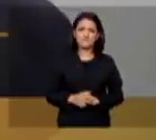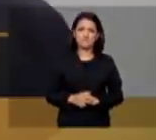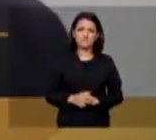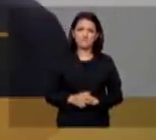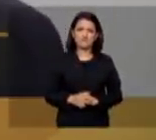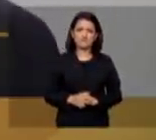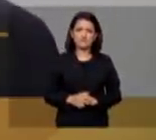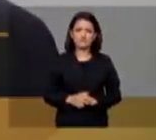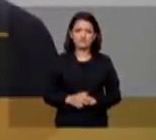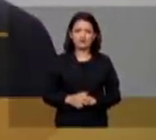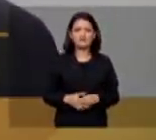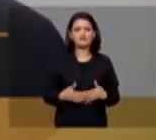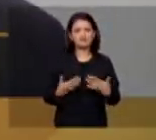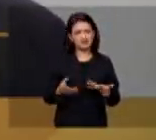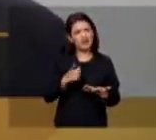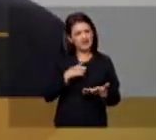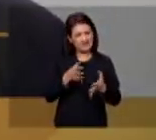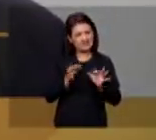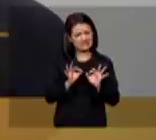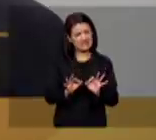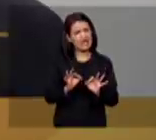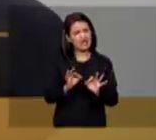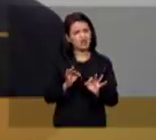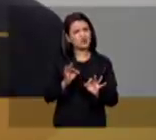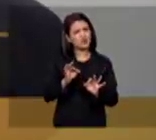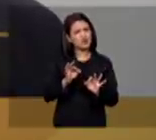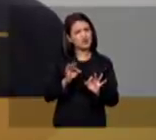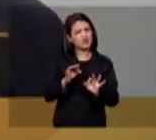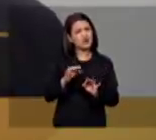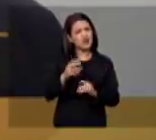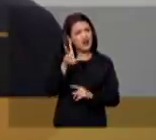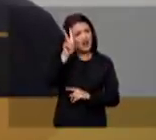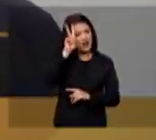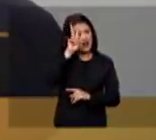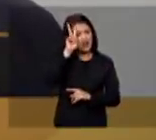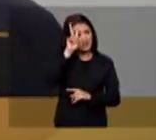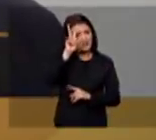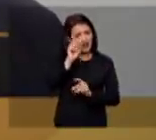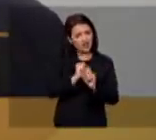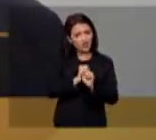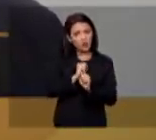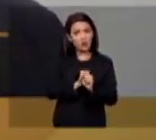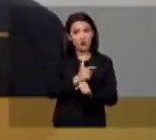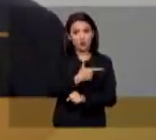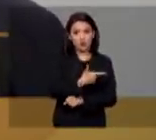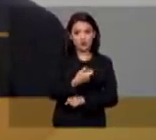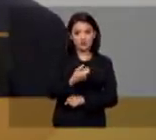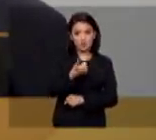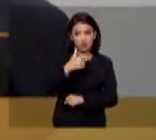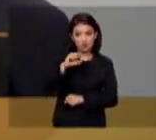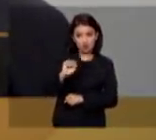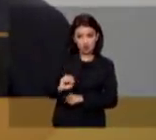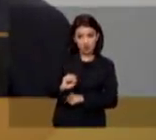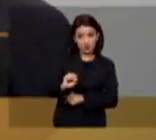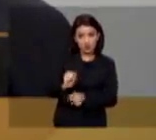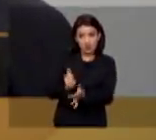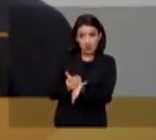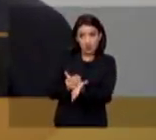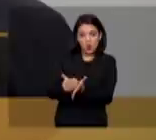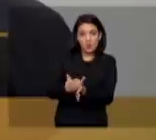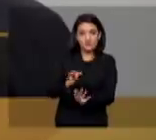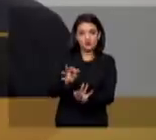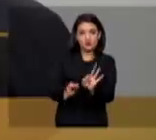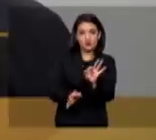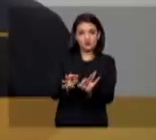é honesto e leal lembrar que em 2018, quando se iniciou o julgamento